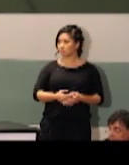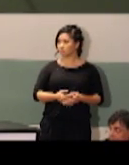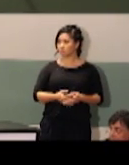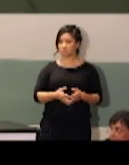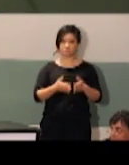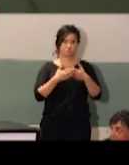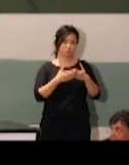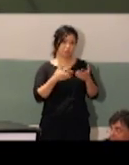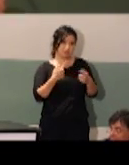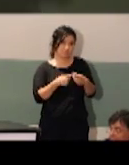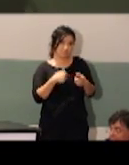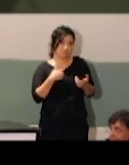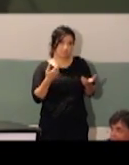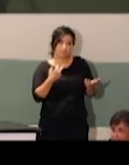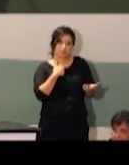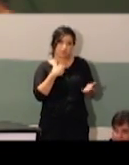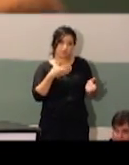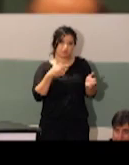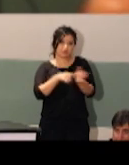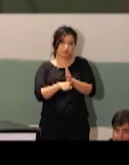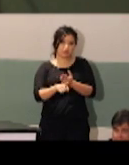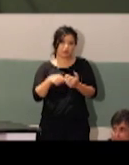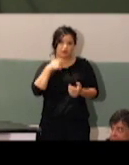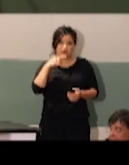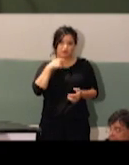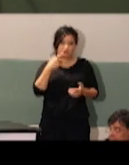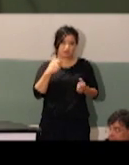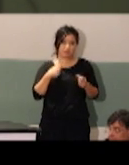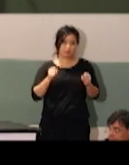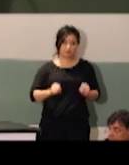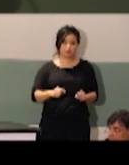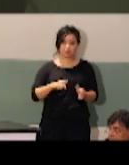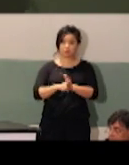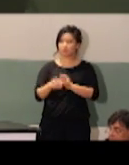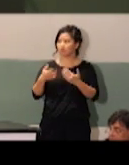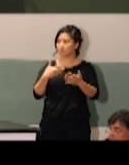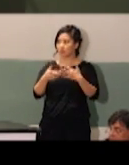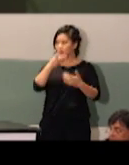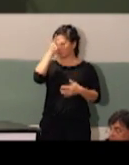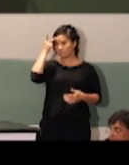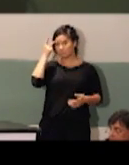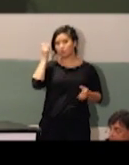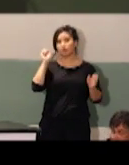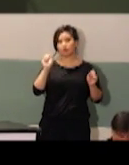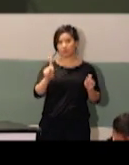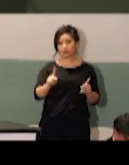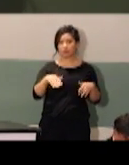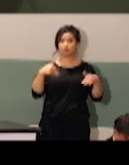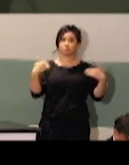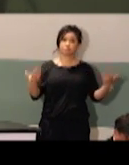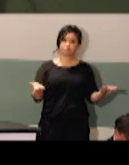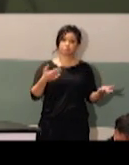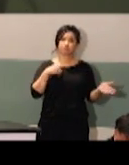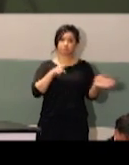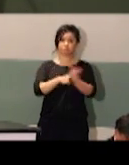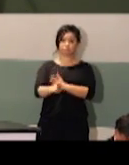favor. Não sobrou ninguém individual. Então, eu gostaria de fazer a pergunta para o candidato Agnello Queiroz.